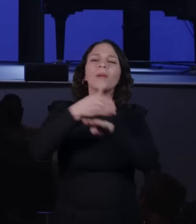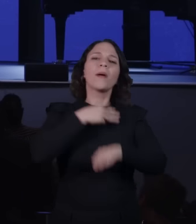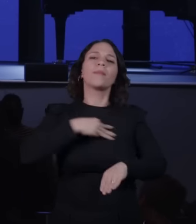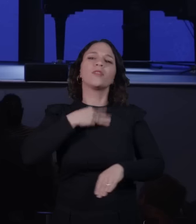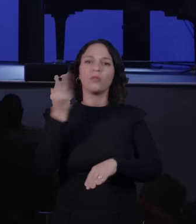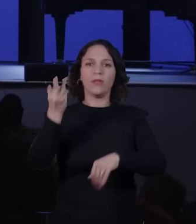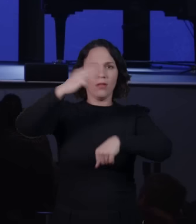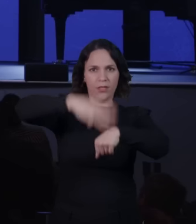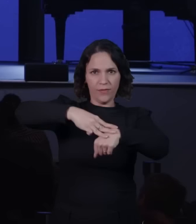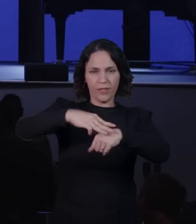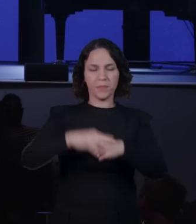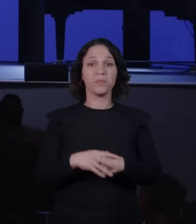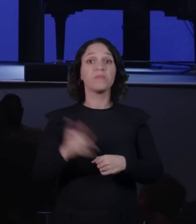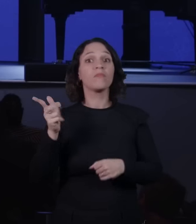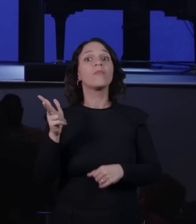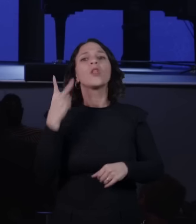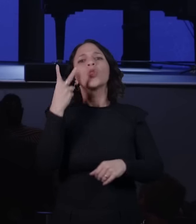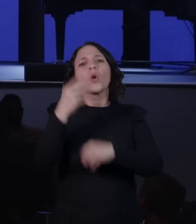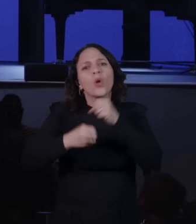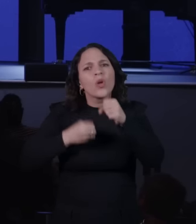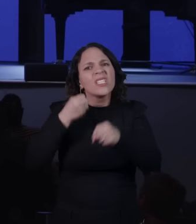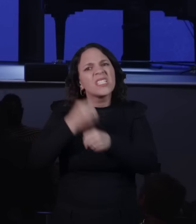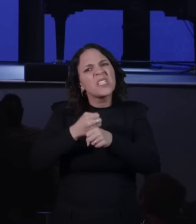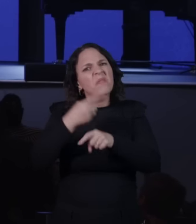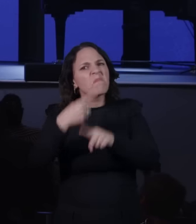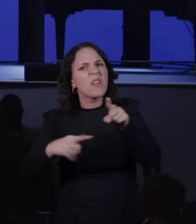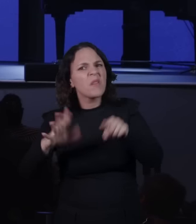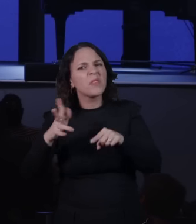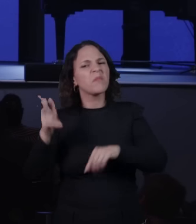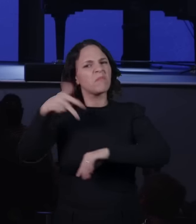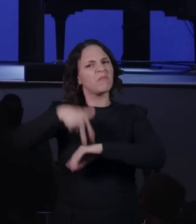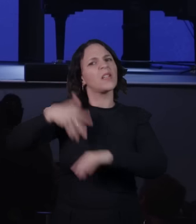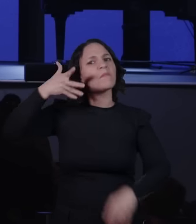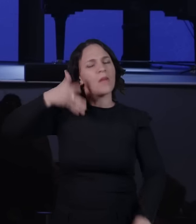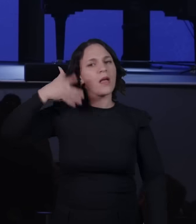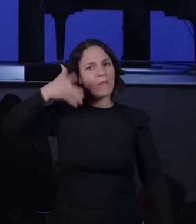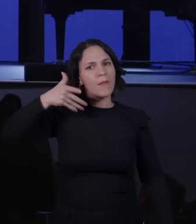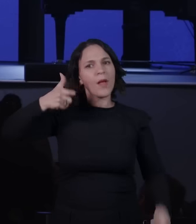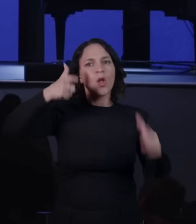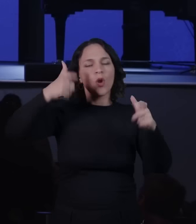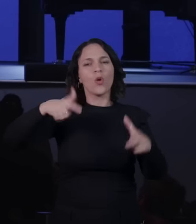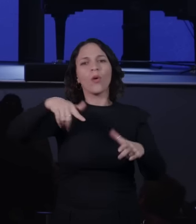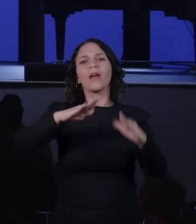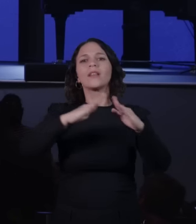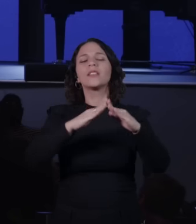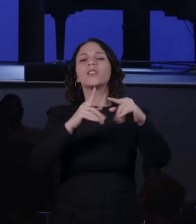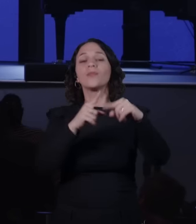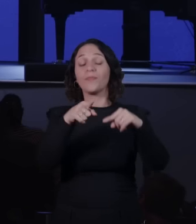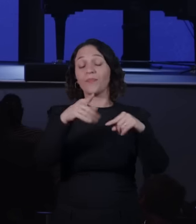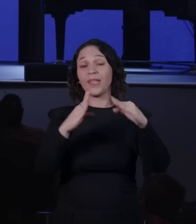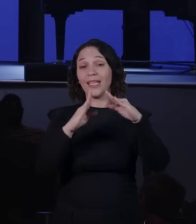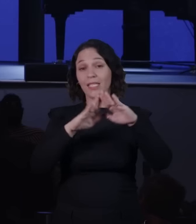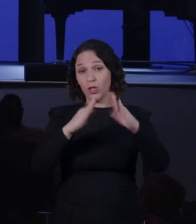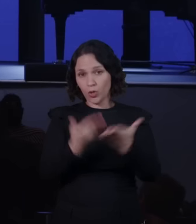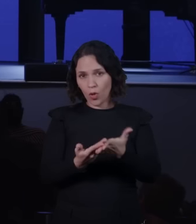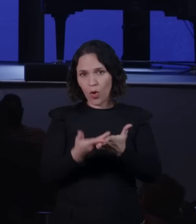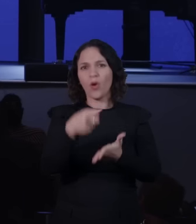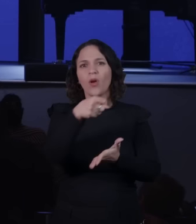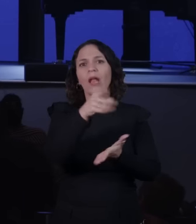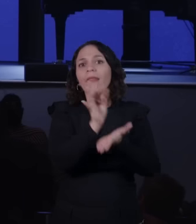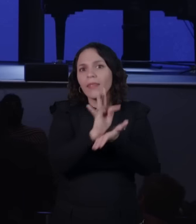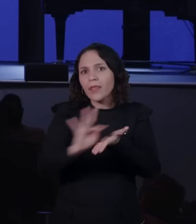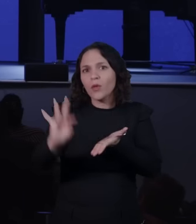E ali ele pregou durante 2 anos e meio, ali na escola de Tirano, que era uma escola teológica